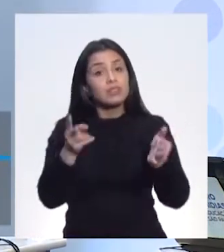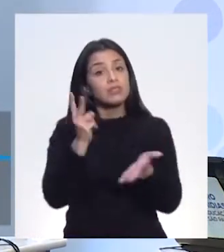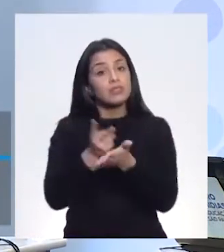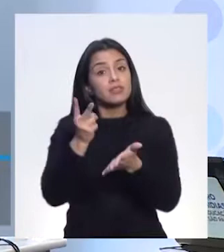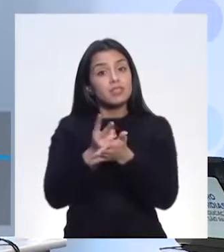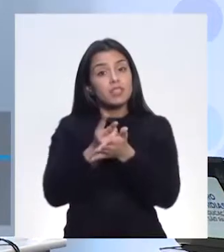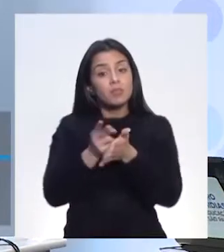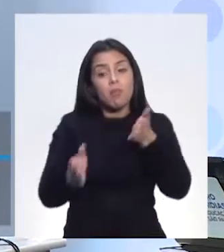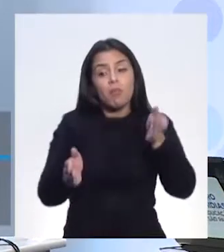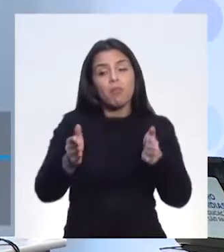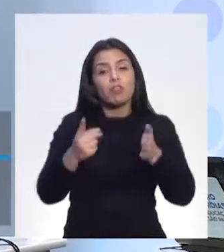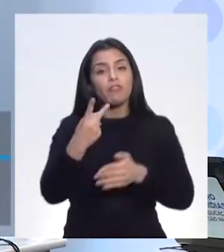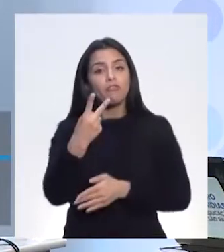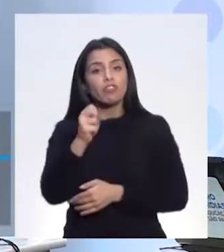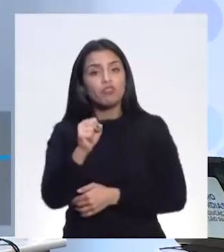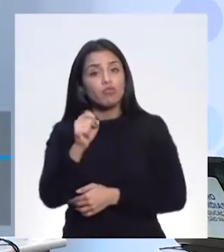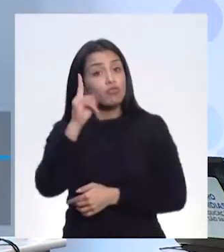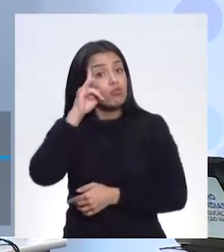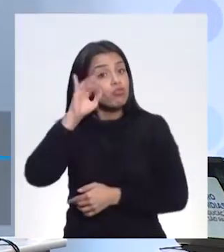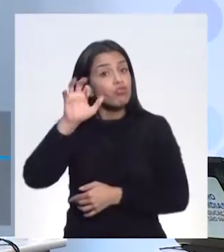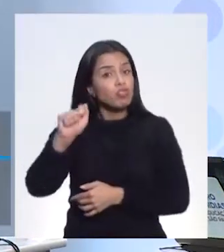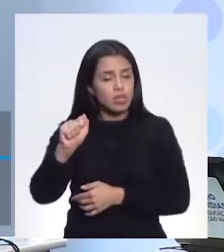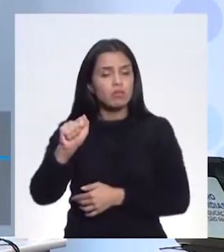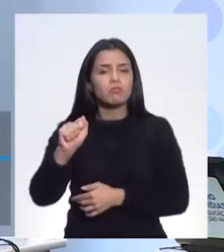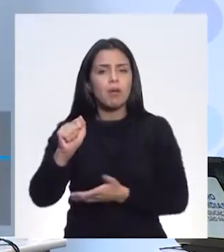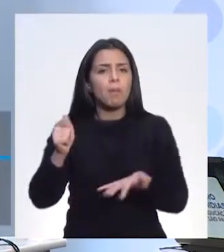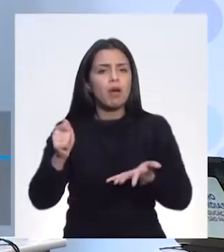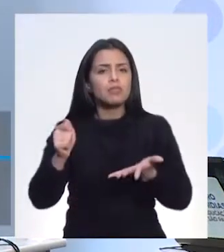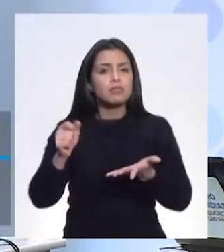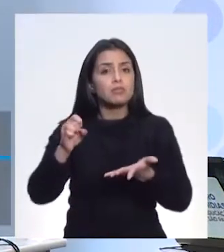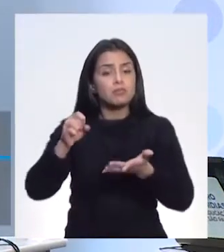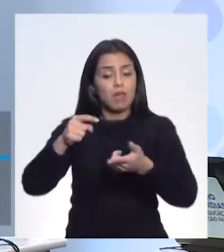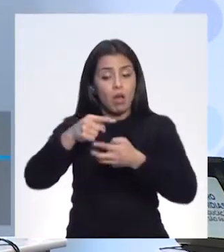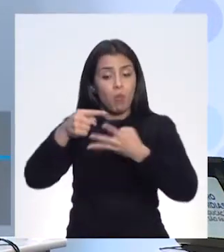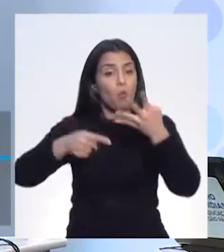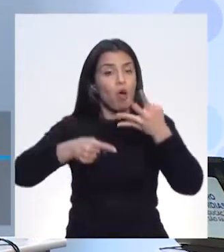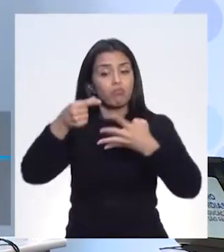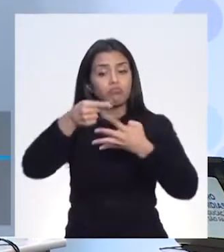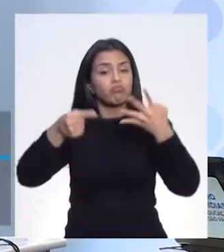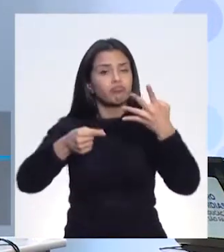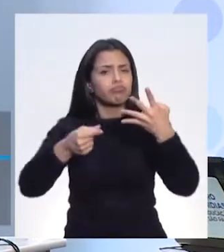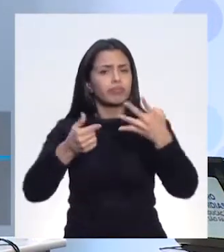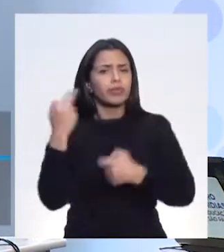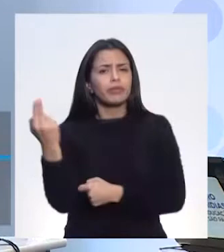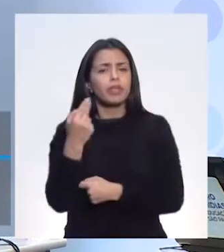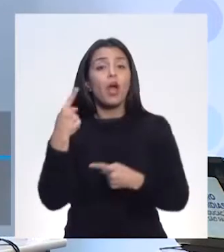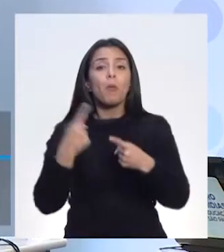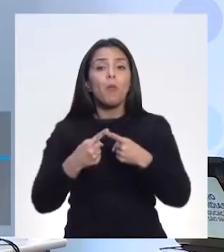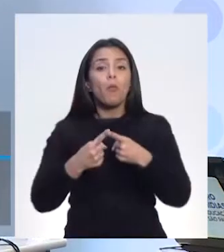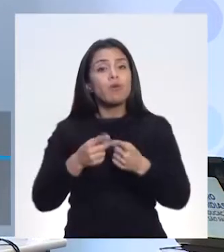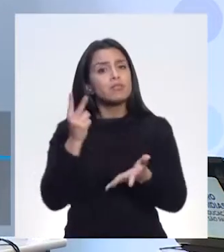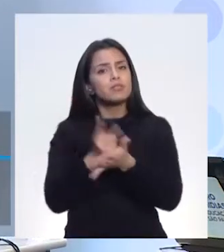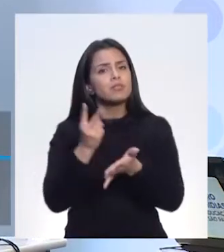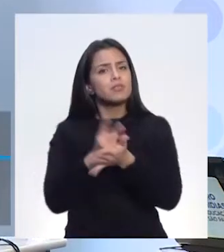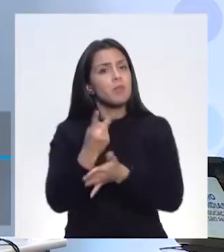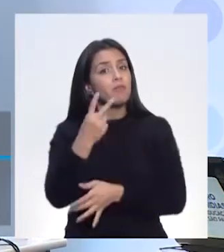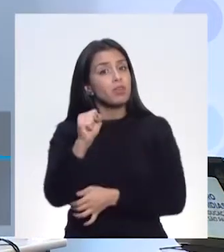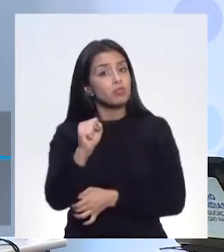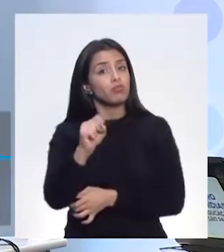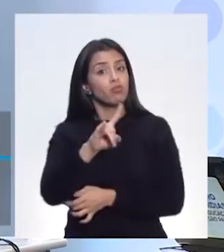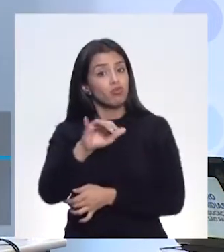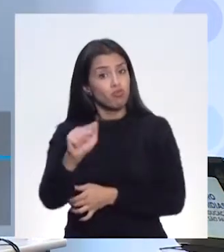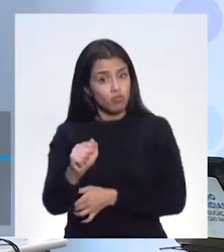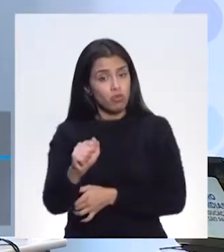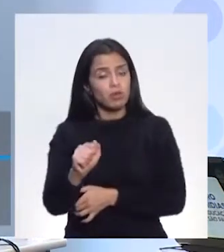crescente a crescente, cheia a cheia, não importa, são sempre 28 dias. Por isso que tem alguns meses que